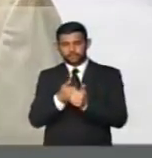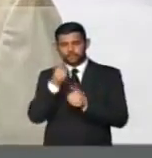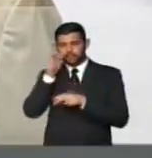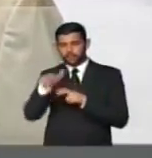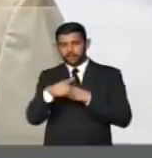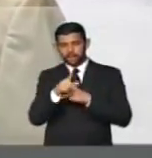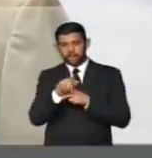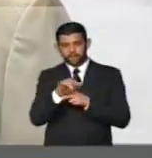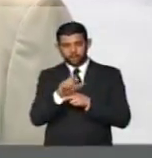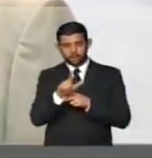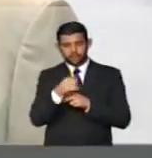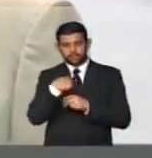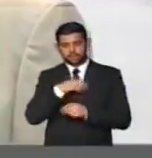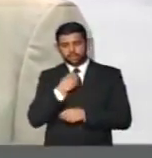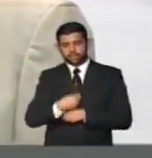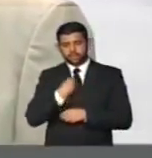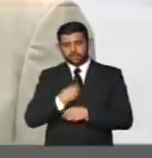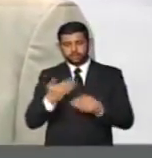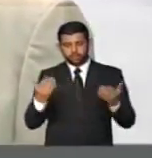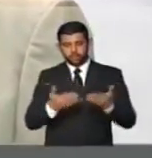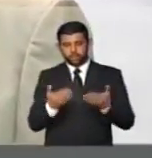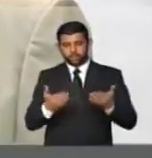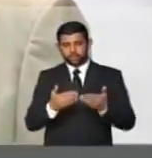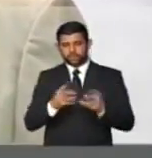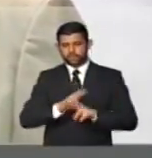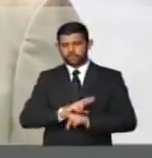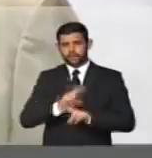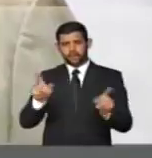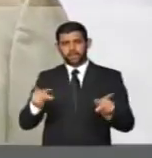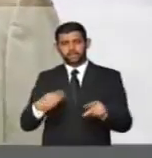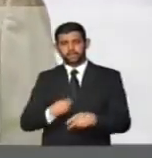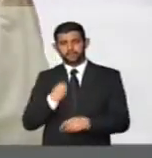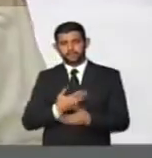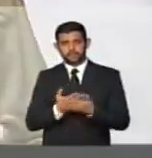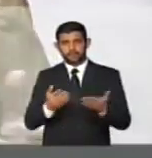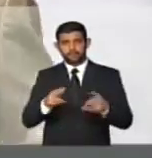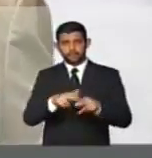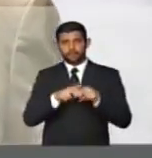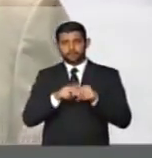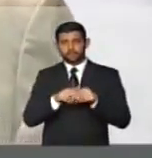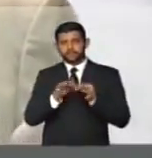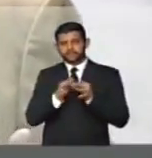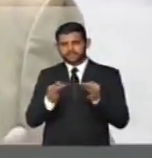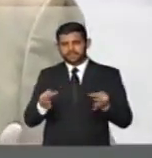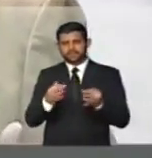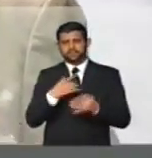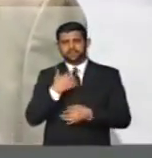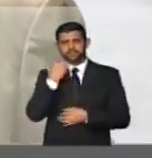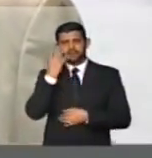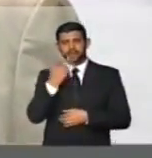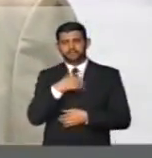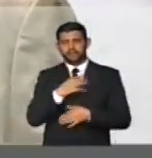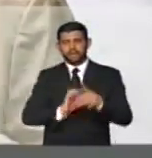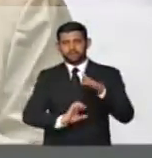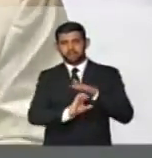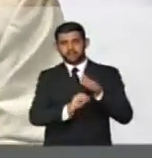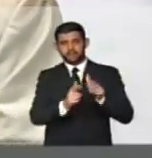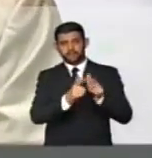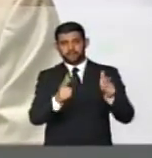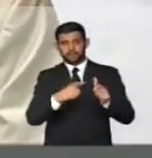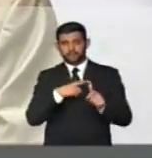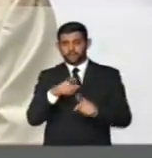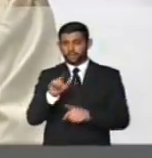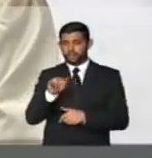agrícolas, nós estaríamos em outra situação. Pelo motivo muito simples. A multinacional, quando